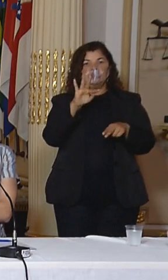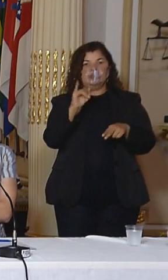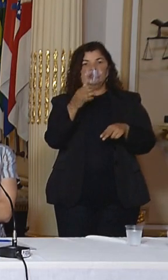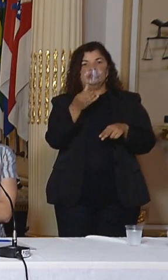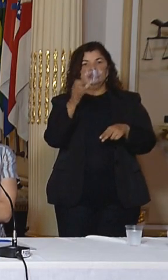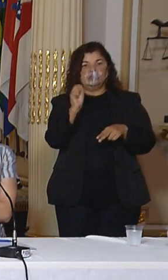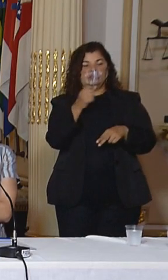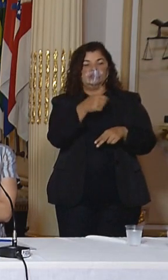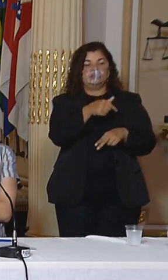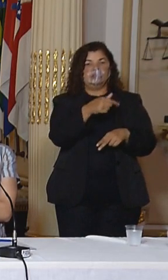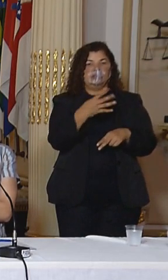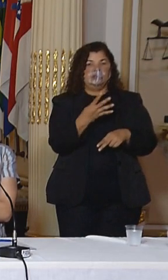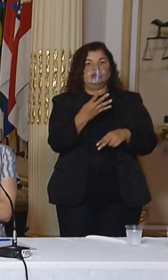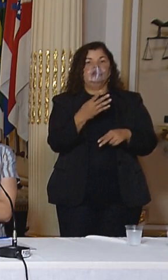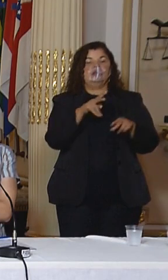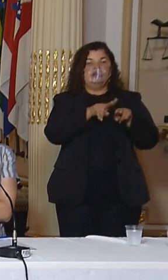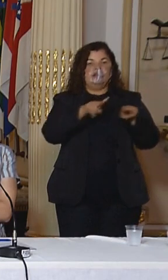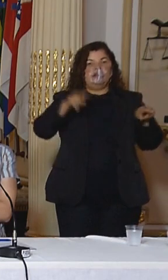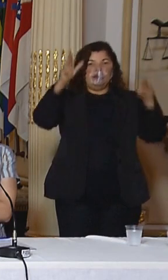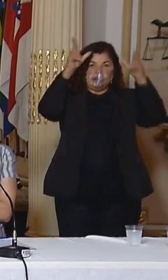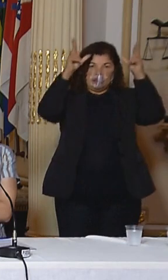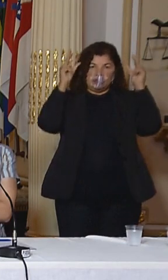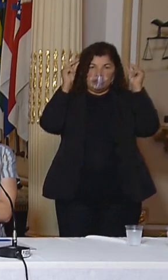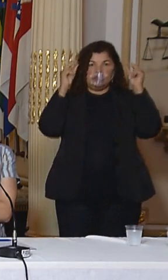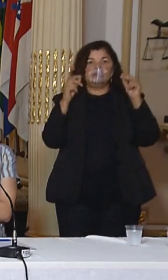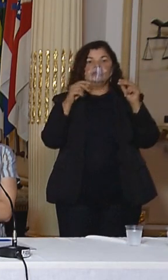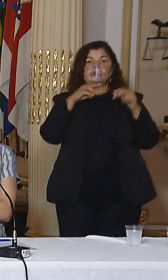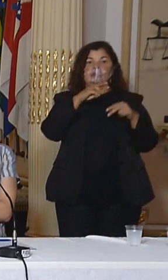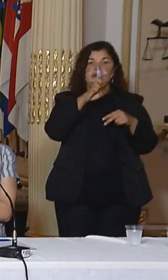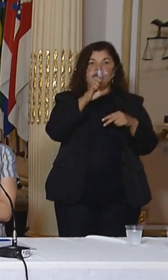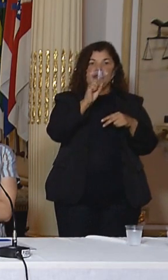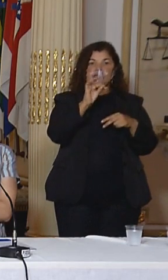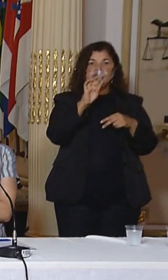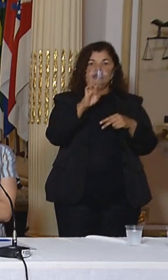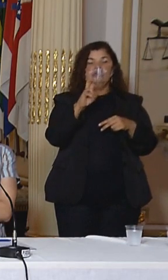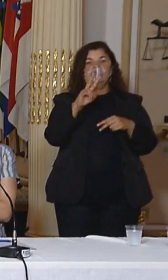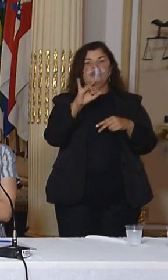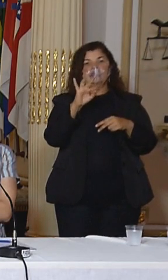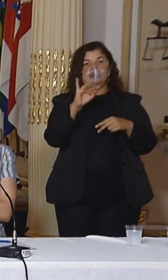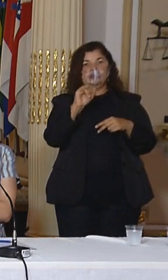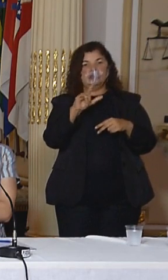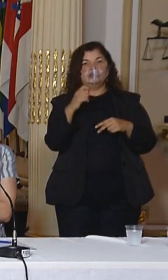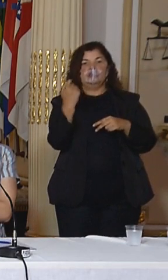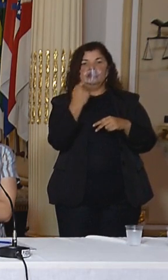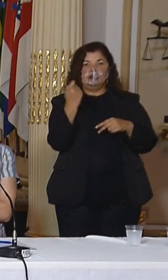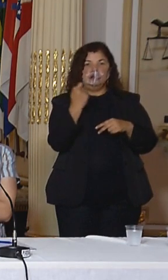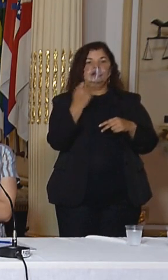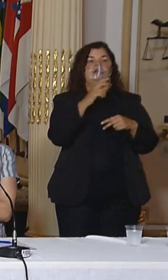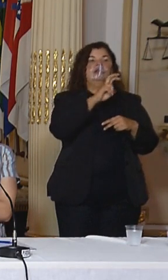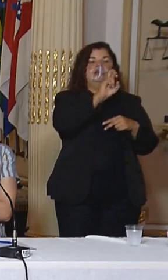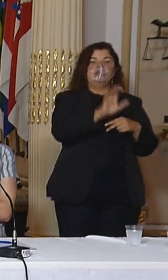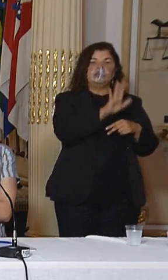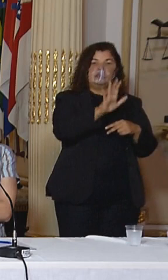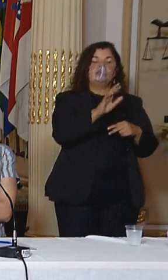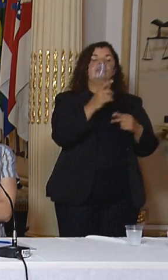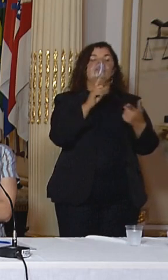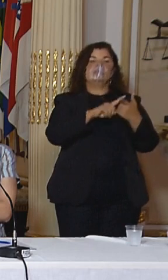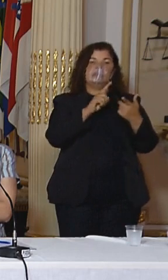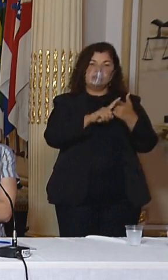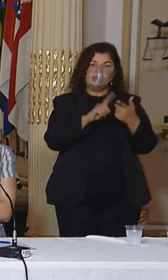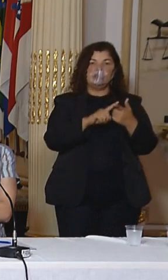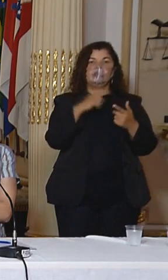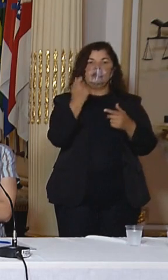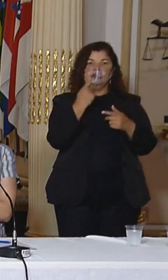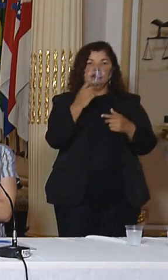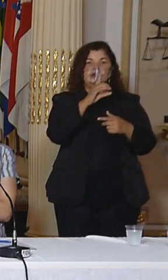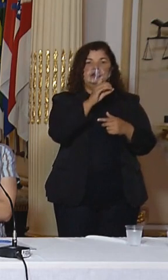74 de enfermaria. Nos hospitais Mestre Vitalino, em Caruaru, no Regional do Agreste, também em Caruaru, no Dom